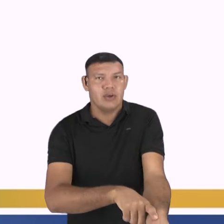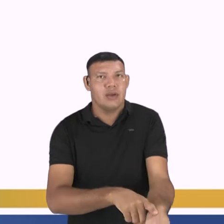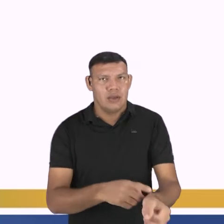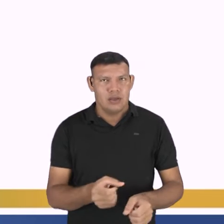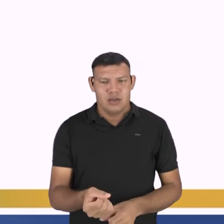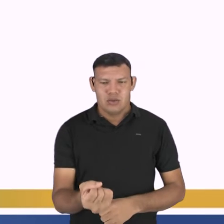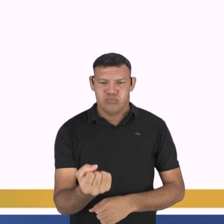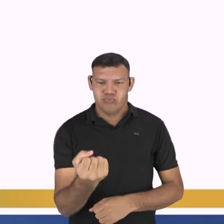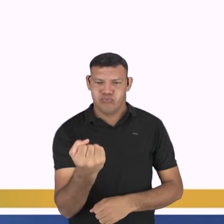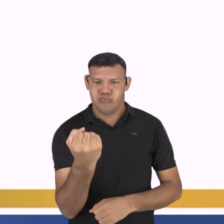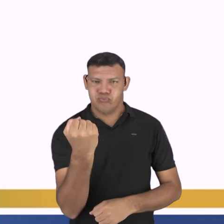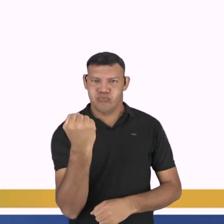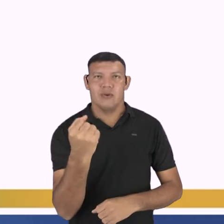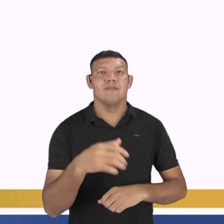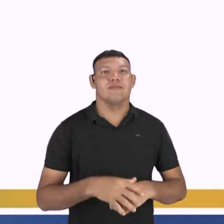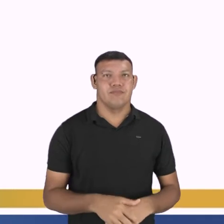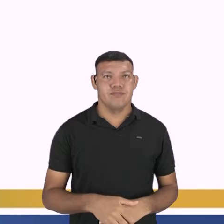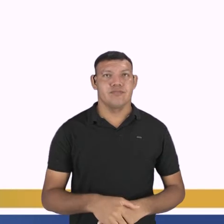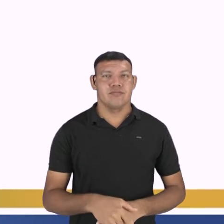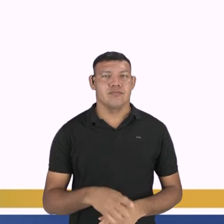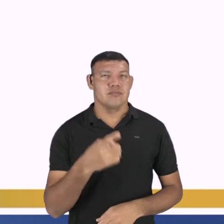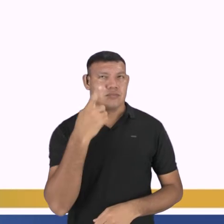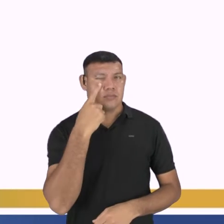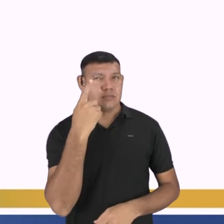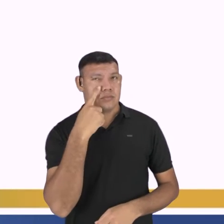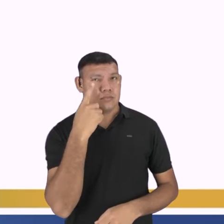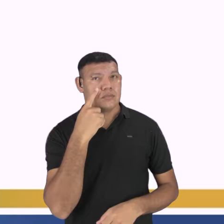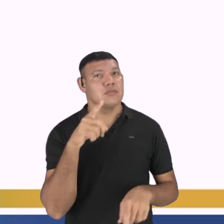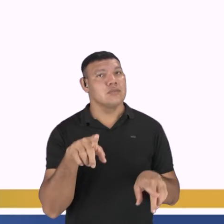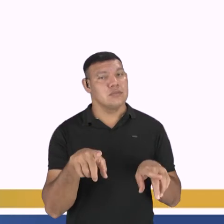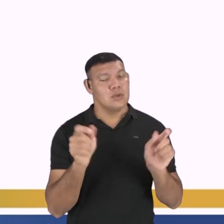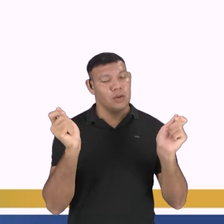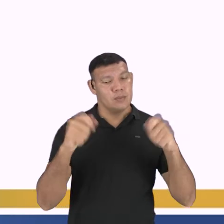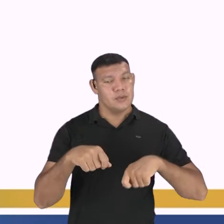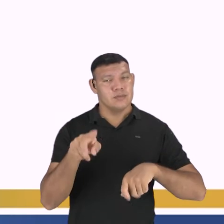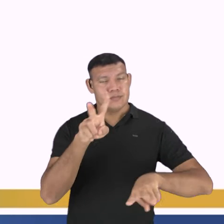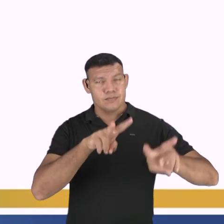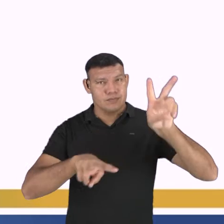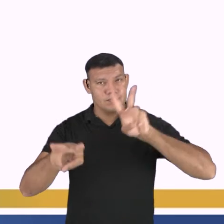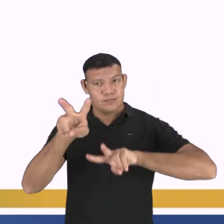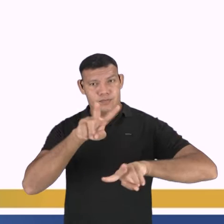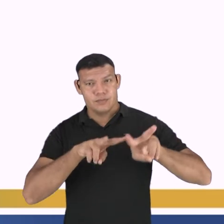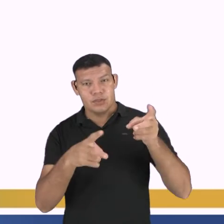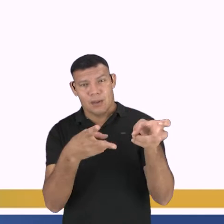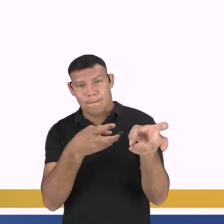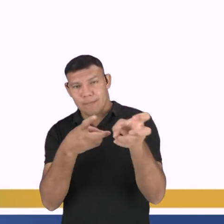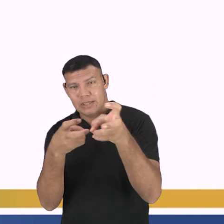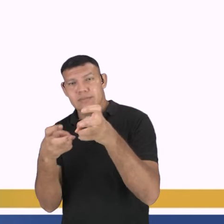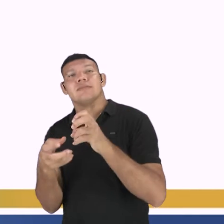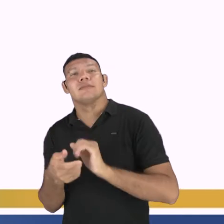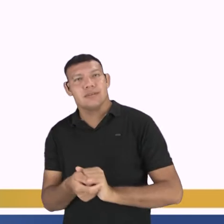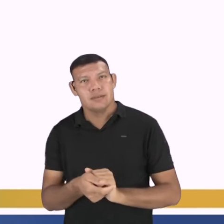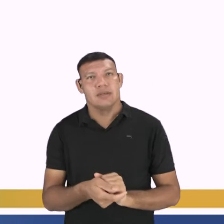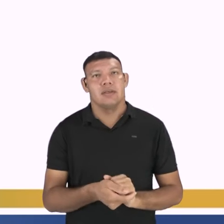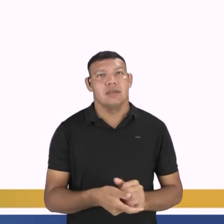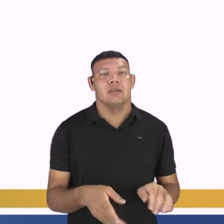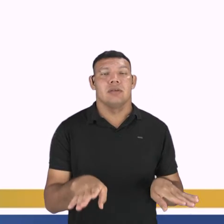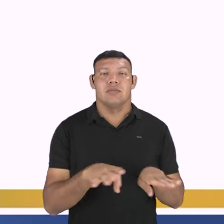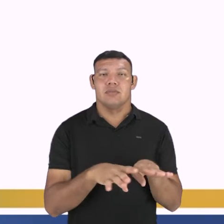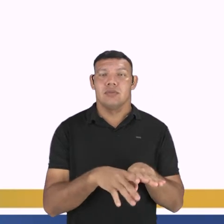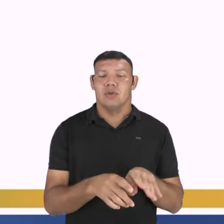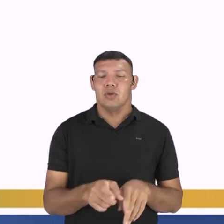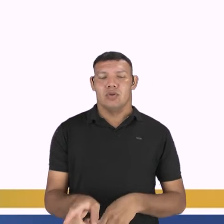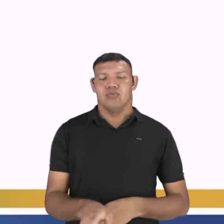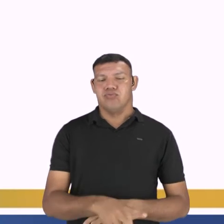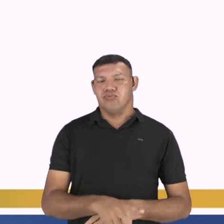erétil, no pênis é possível observar a passagem da uretra, pelo qual o sêmen sai durante a